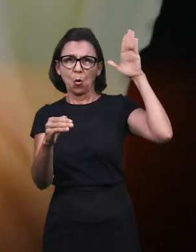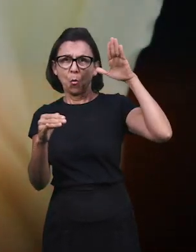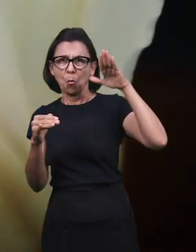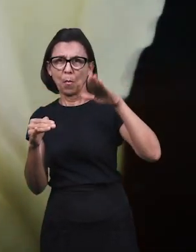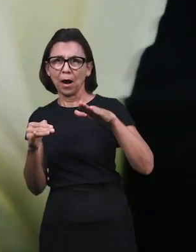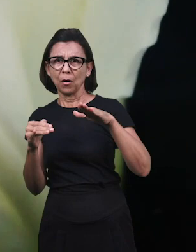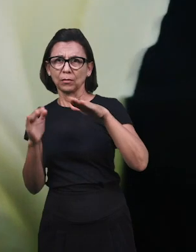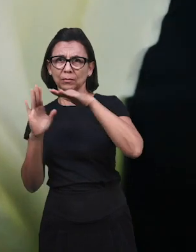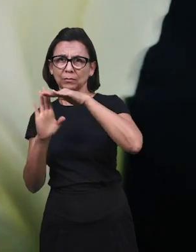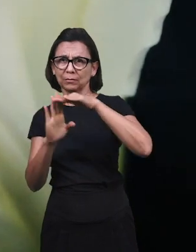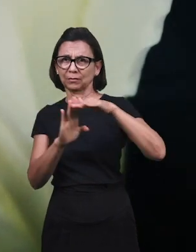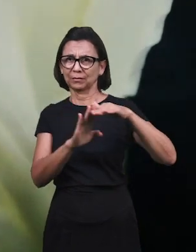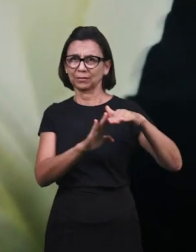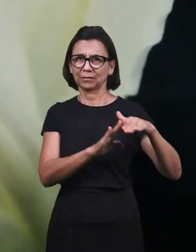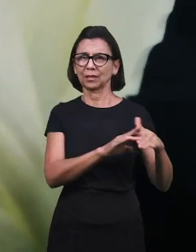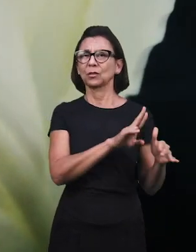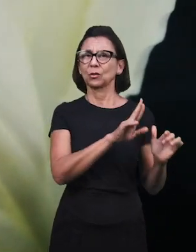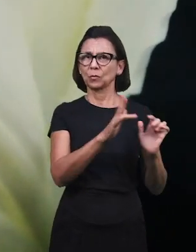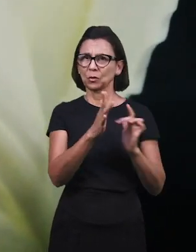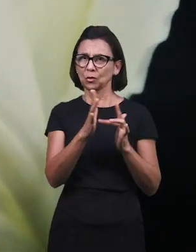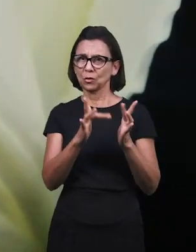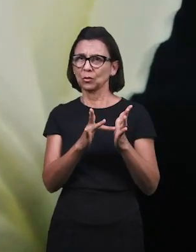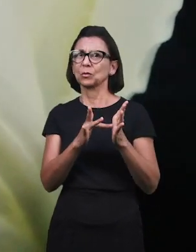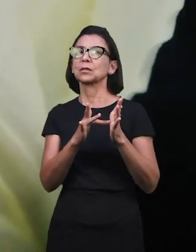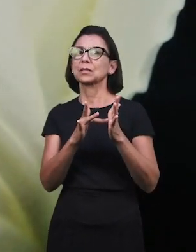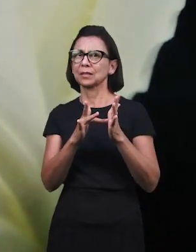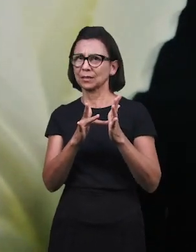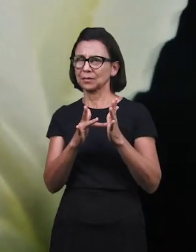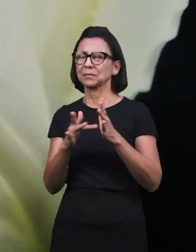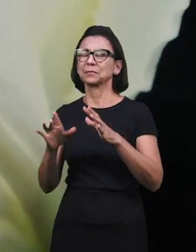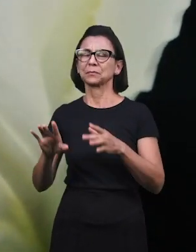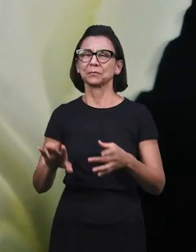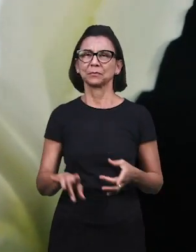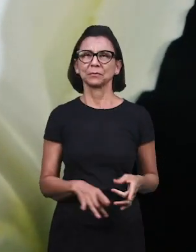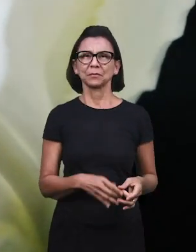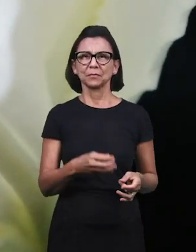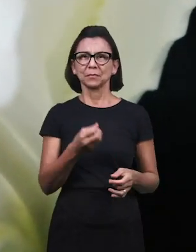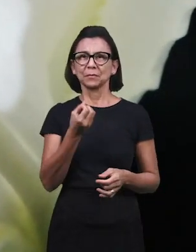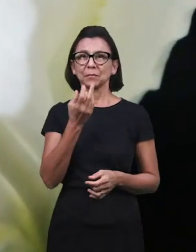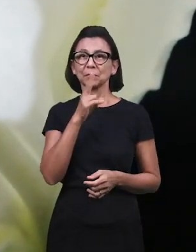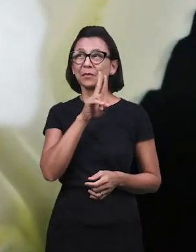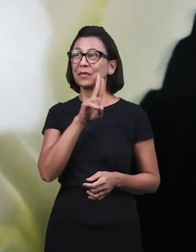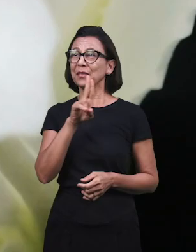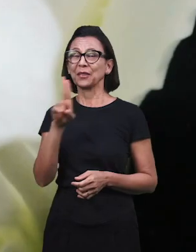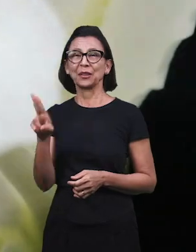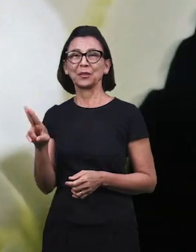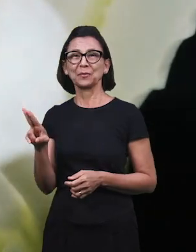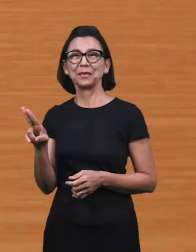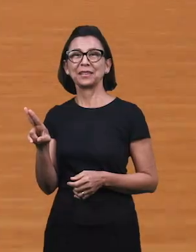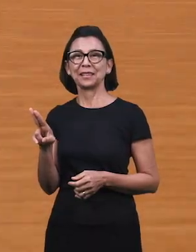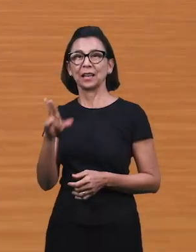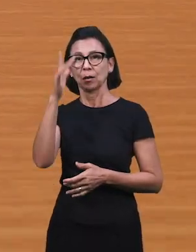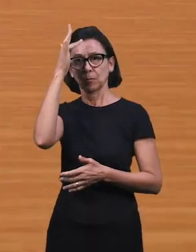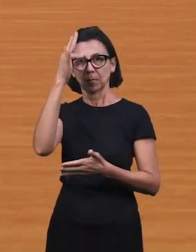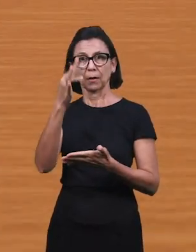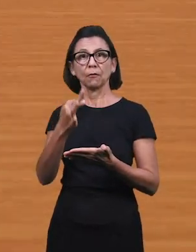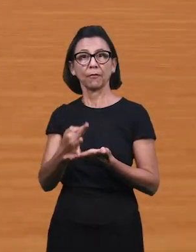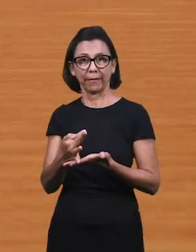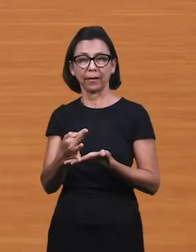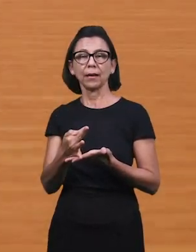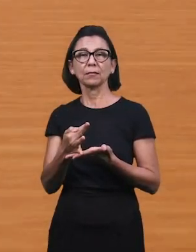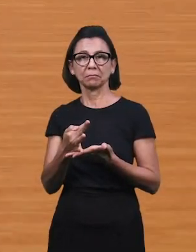aparecer. Nome bom, doce a fé,